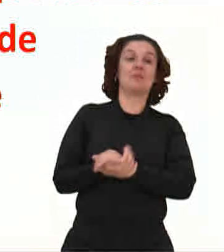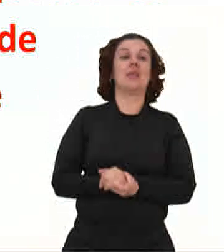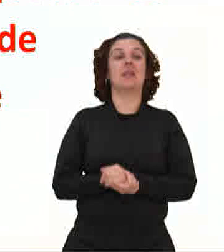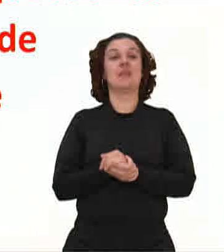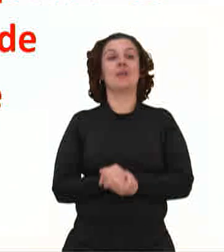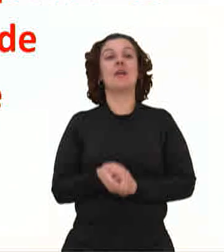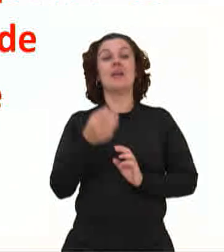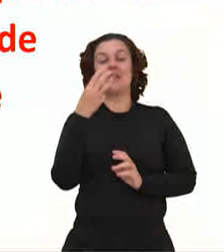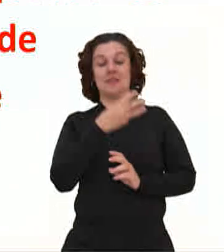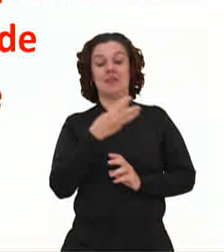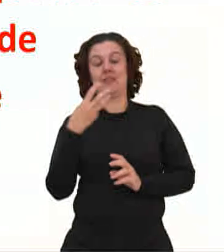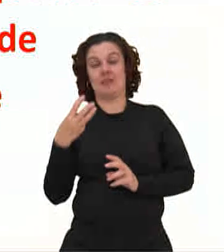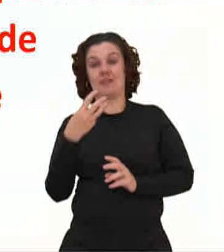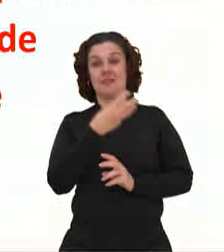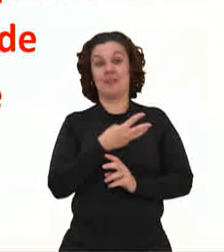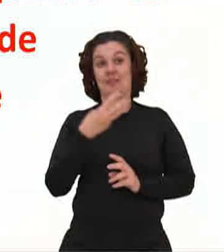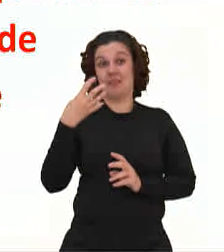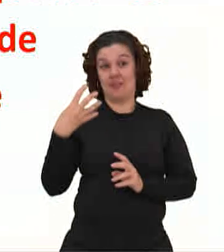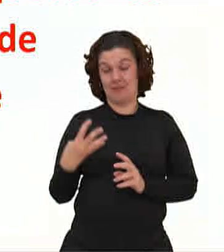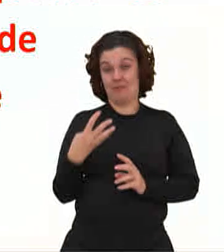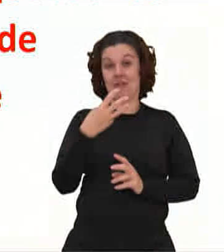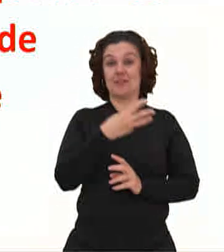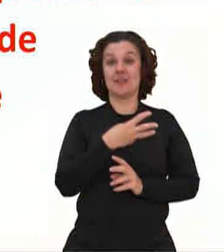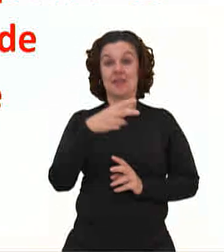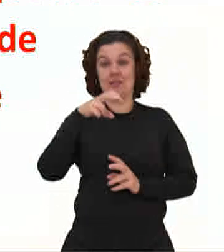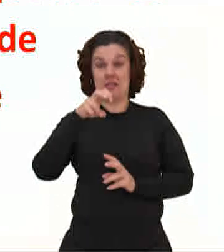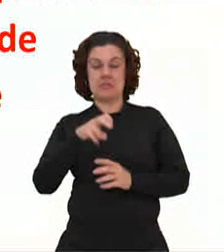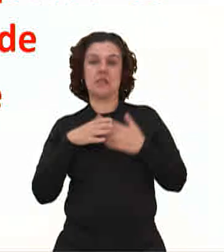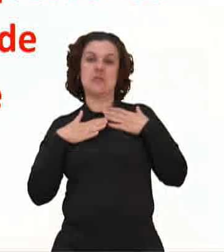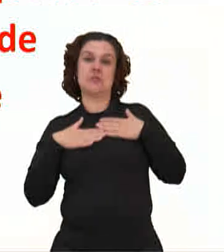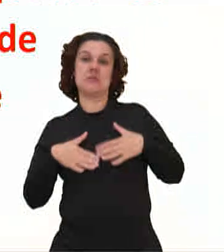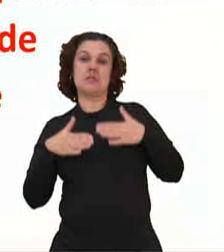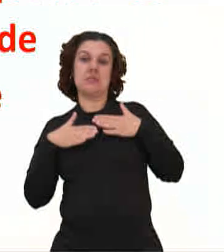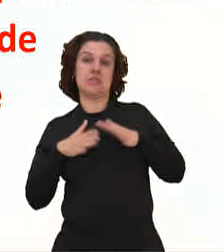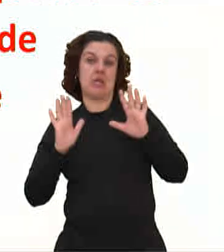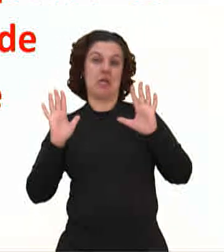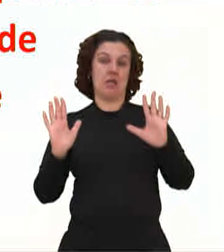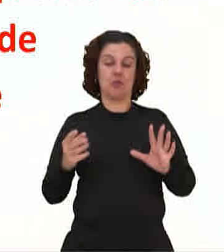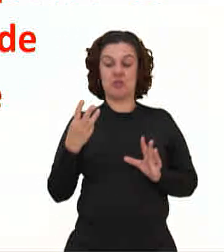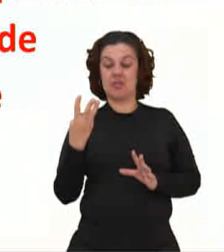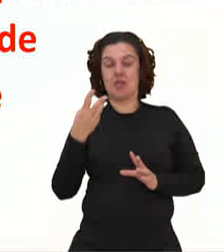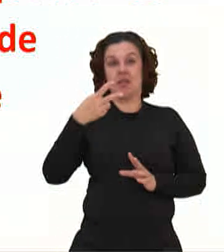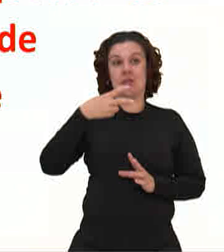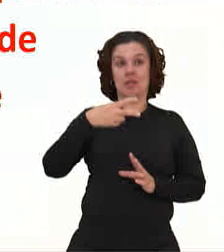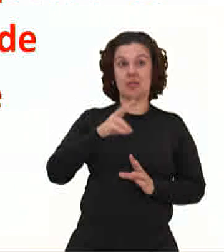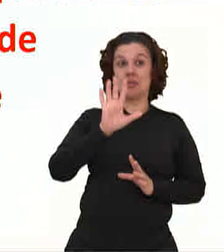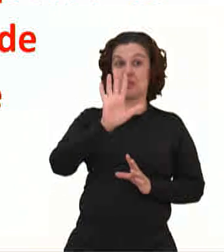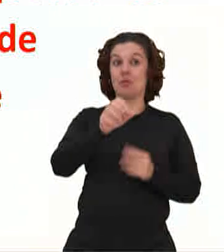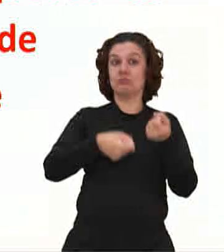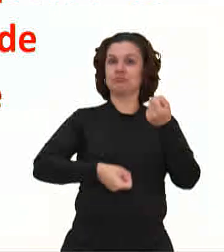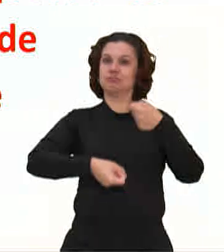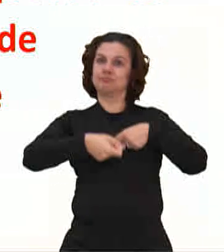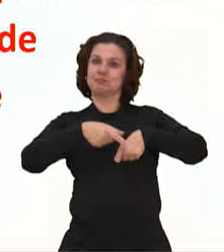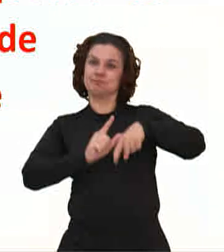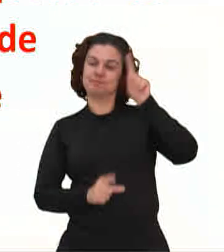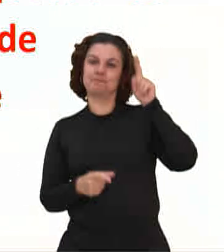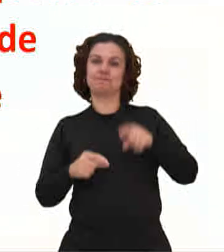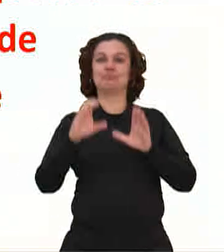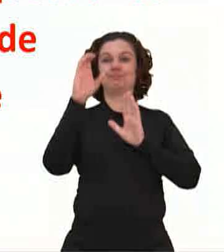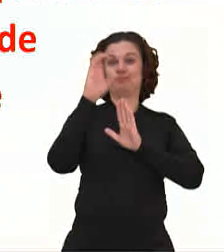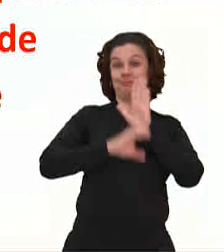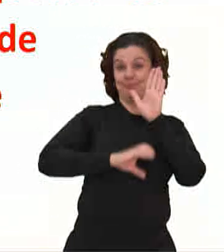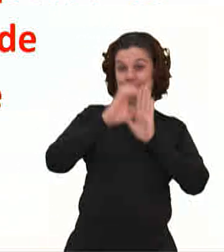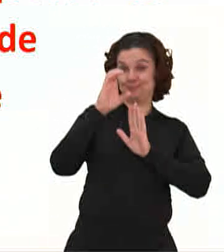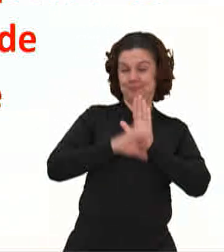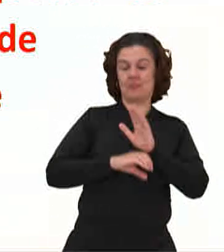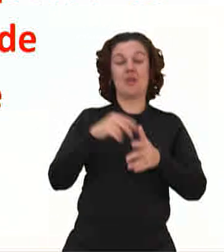nos anos de 33, 34 e 35. Já no ano de 32, Revolução